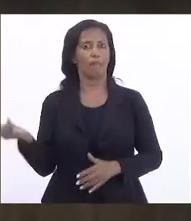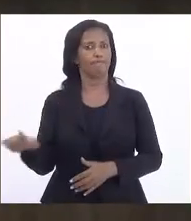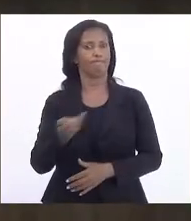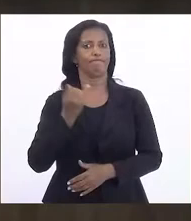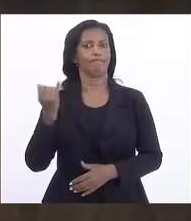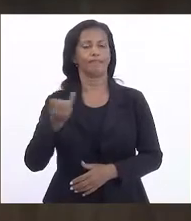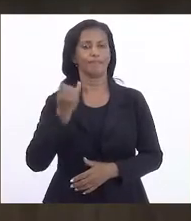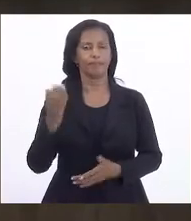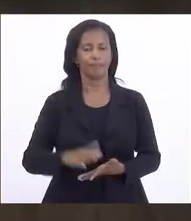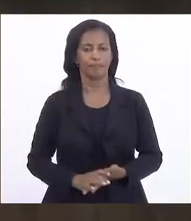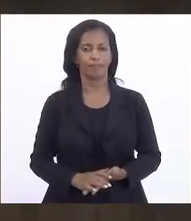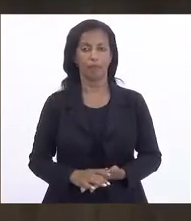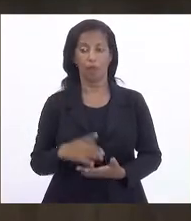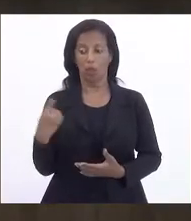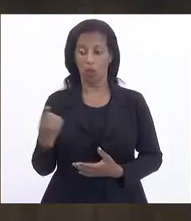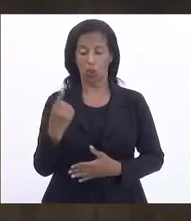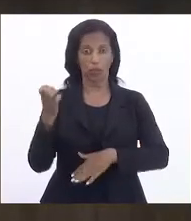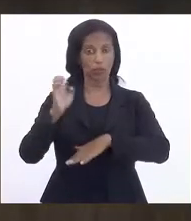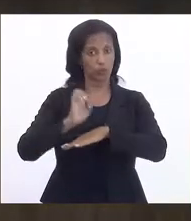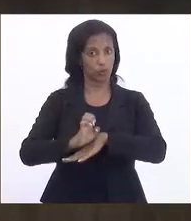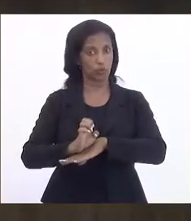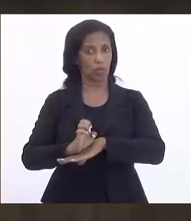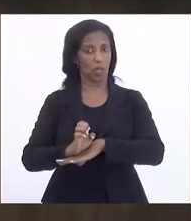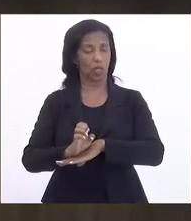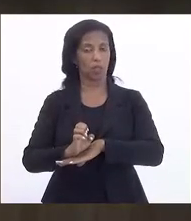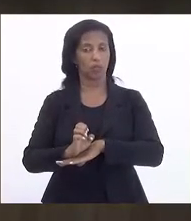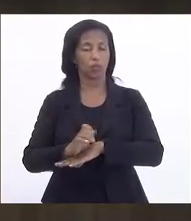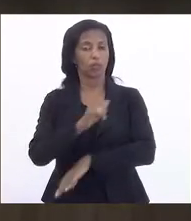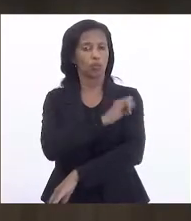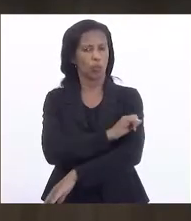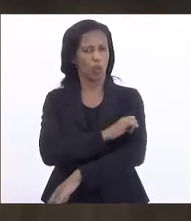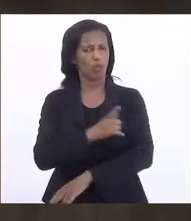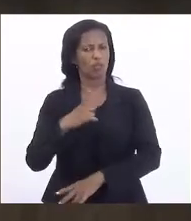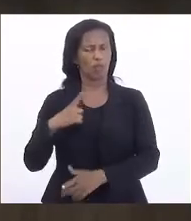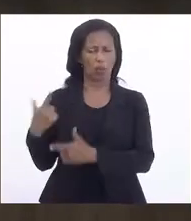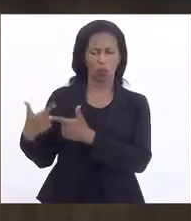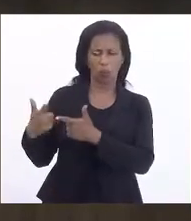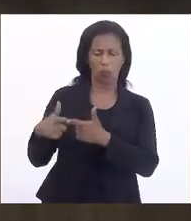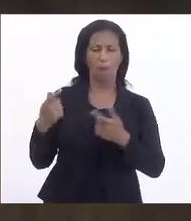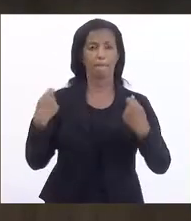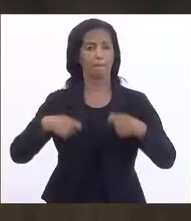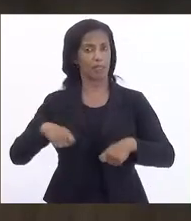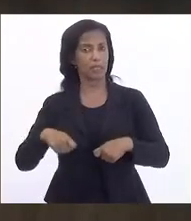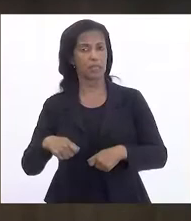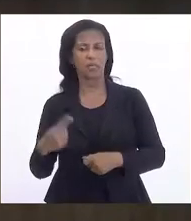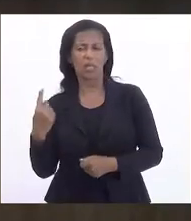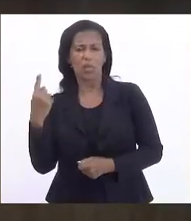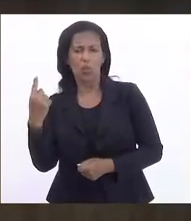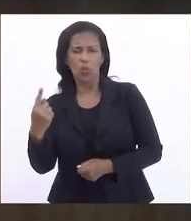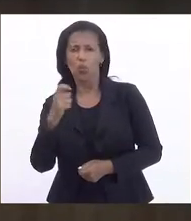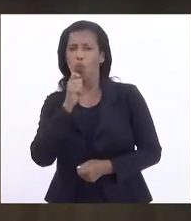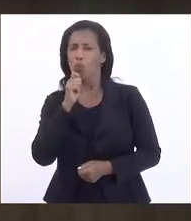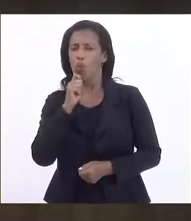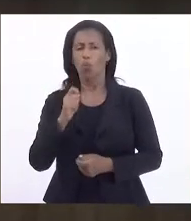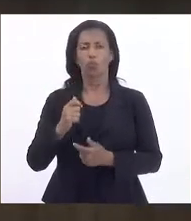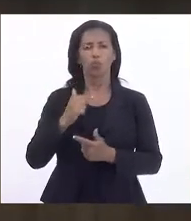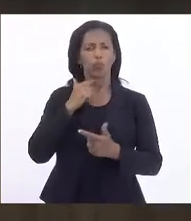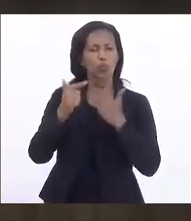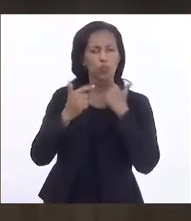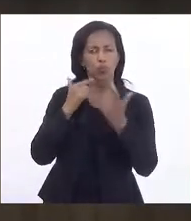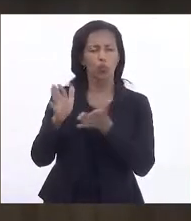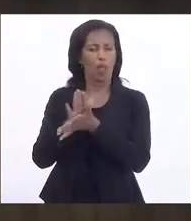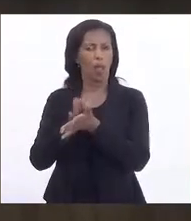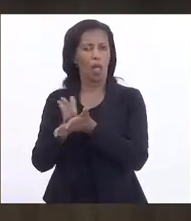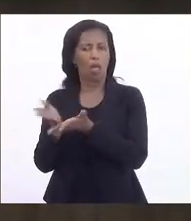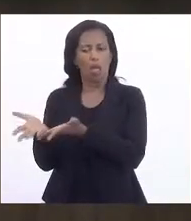a gente no estado do Rio de Janeiro tem alguns gargalos que precisa enfrentar e um deles sem dúvida é a questão da